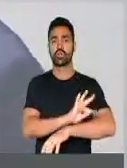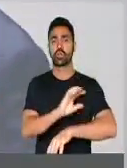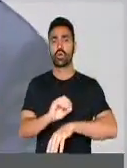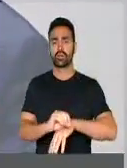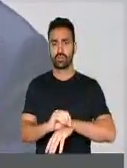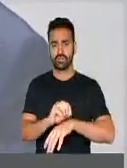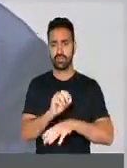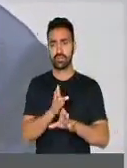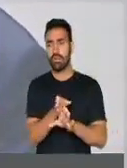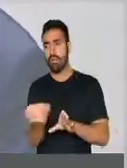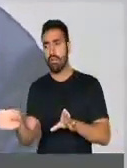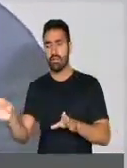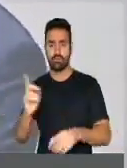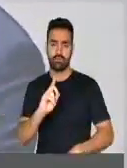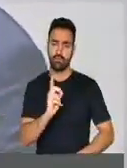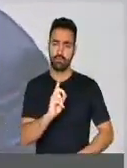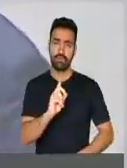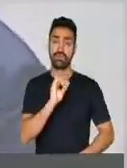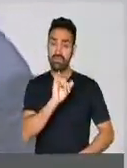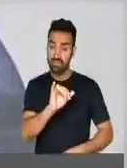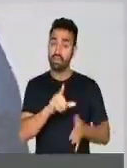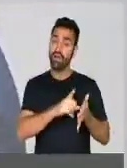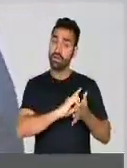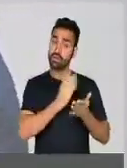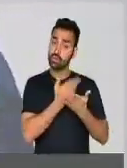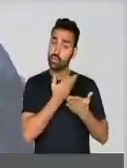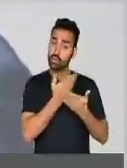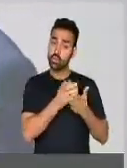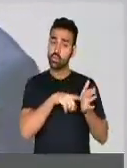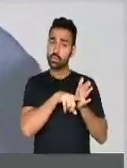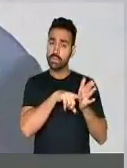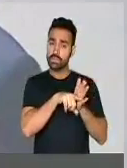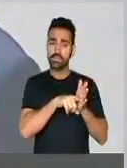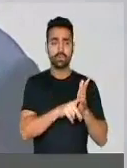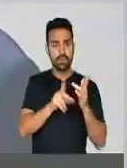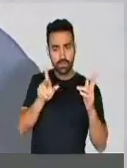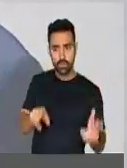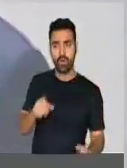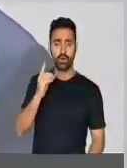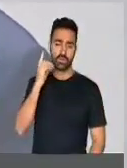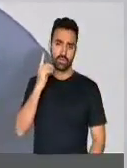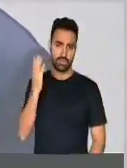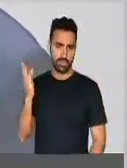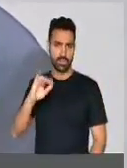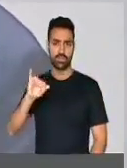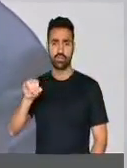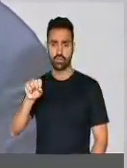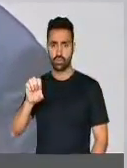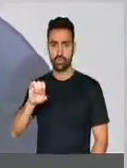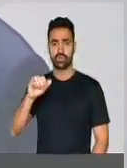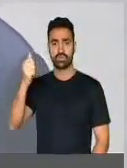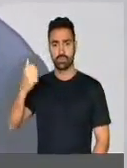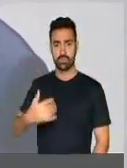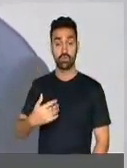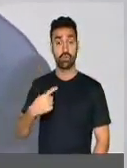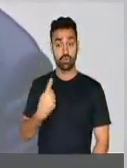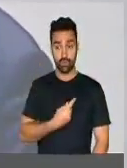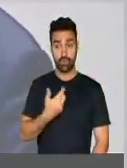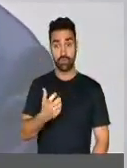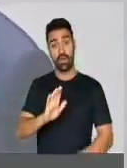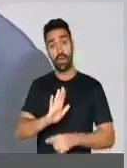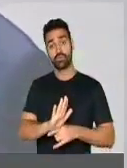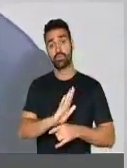o estudo, sem estar passando pela nossa bancada, como disse a deputada Josi Nunes, a gente quer ajudar o país.